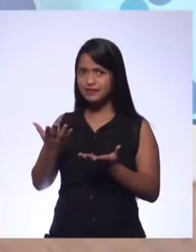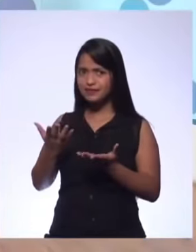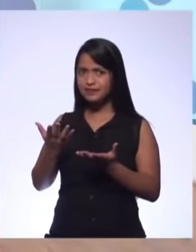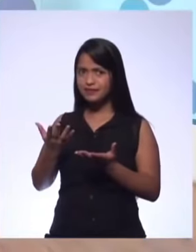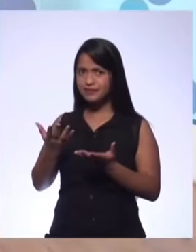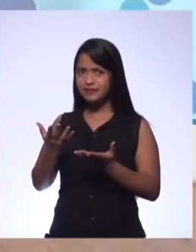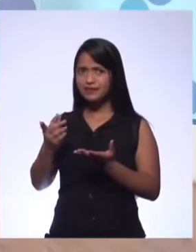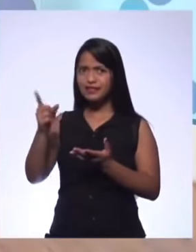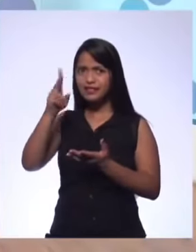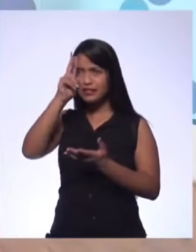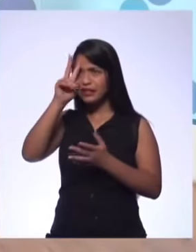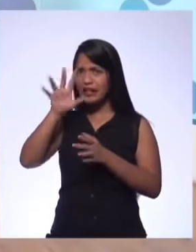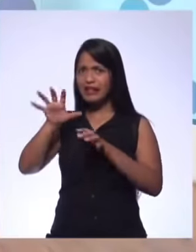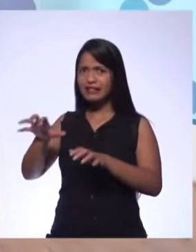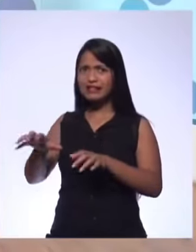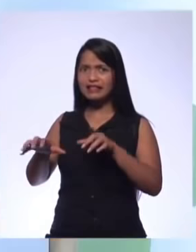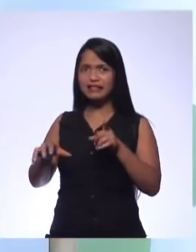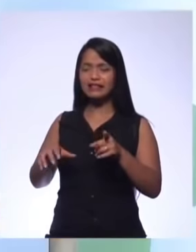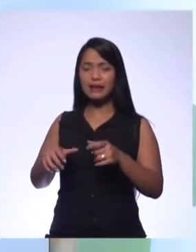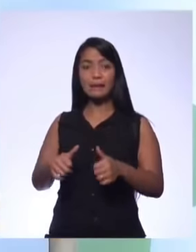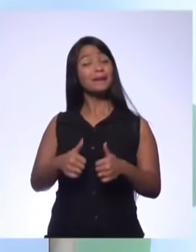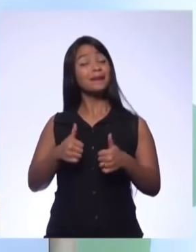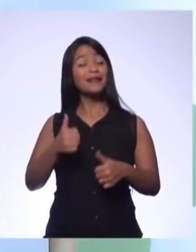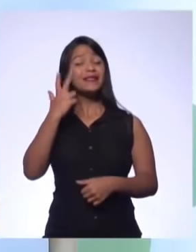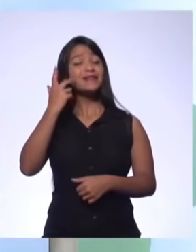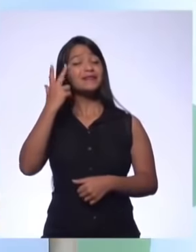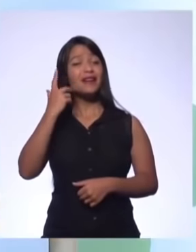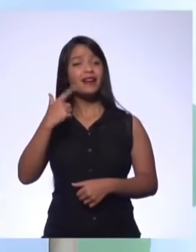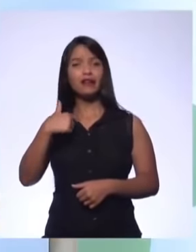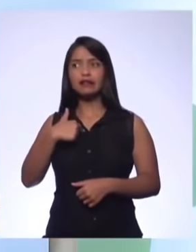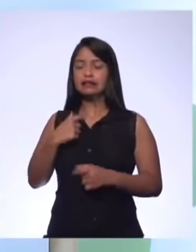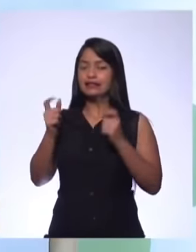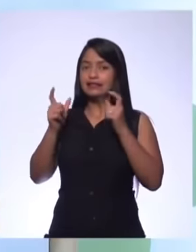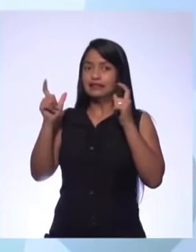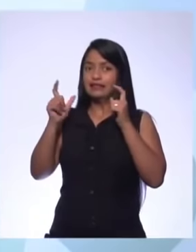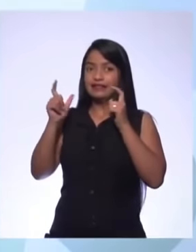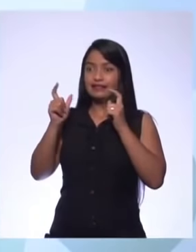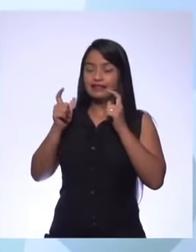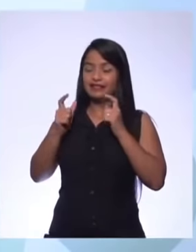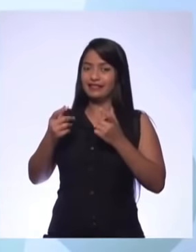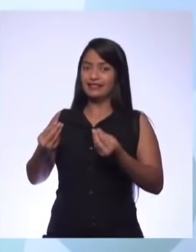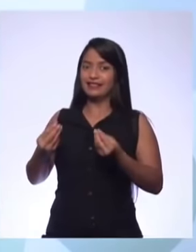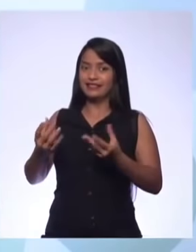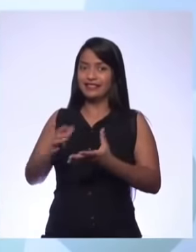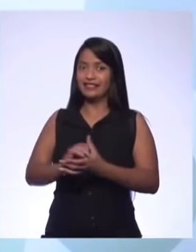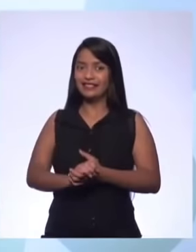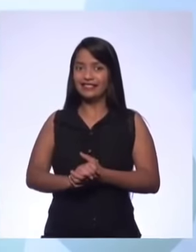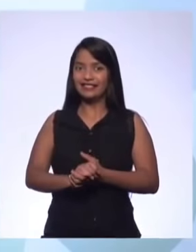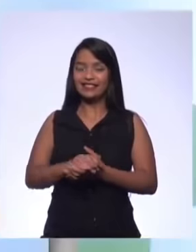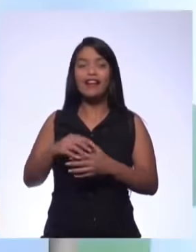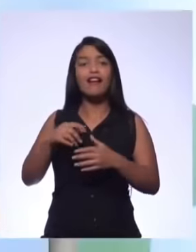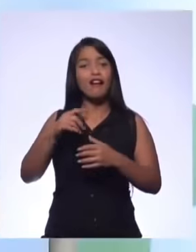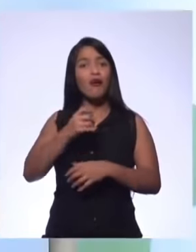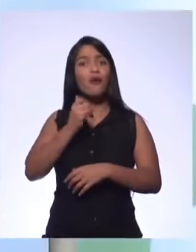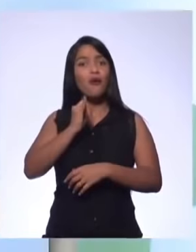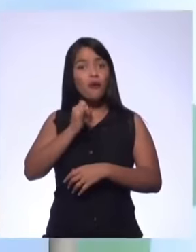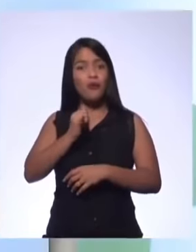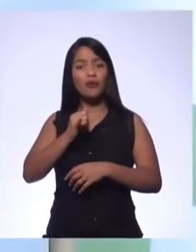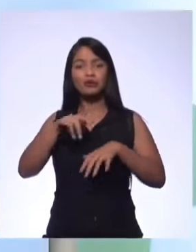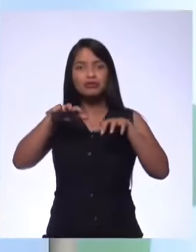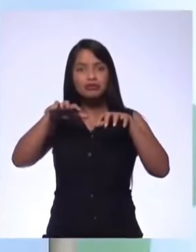muito bem. Eu tô aqui assim, ó. Eu vou perguntar depois para ele sobre o final da Contos de história. assombração e a